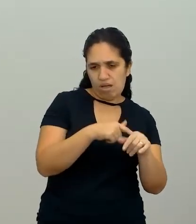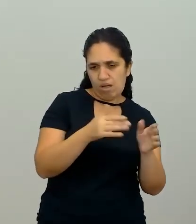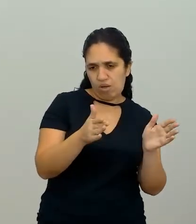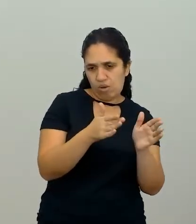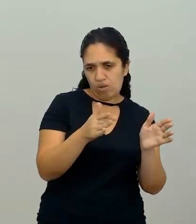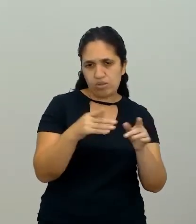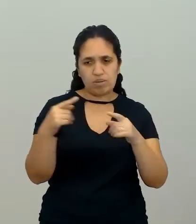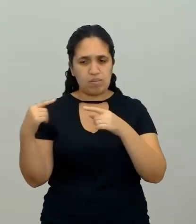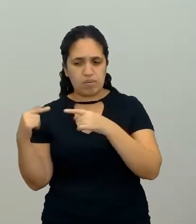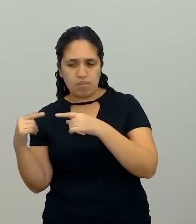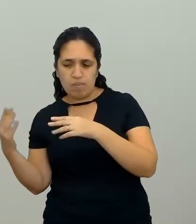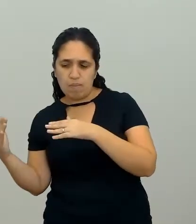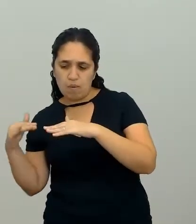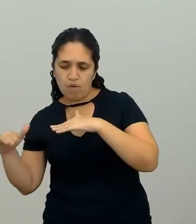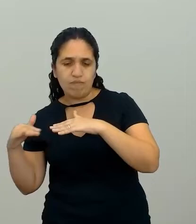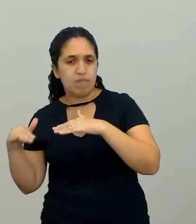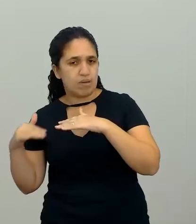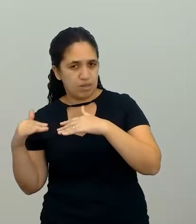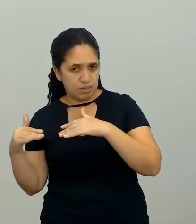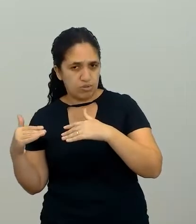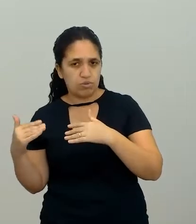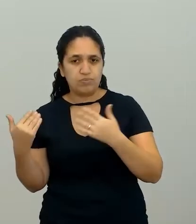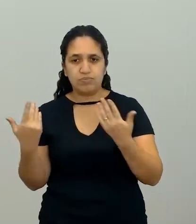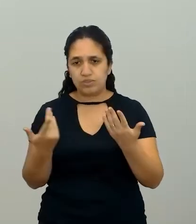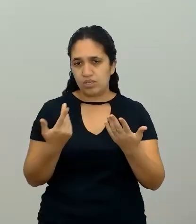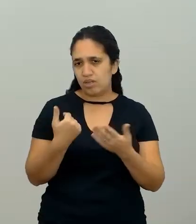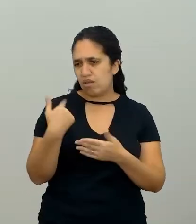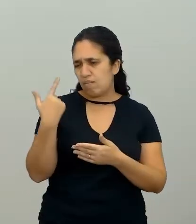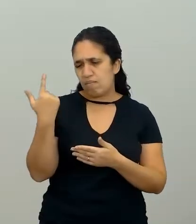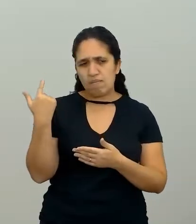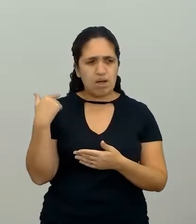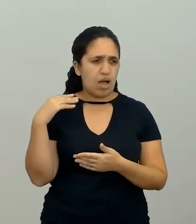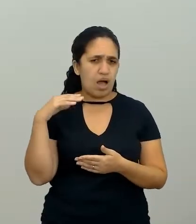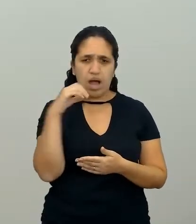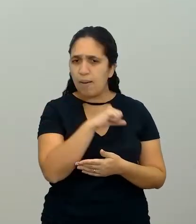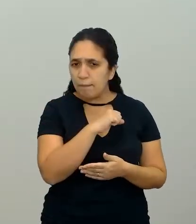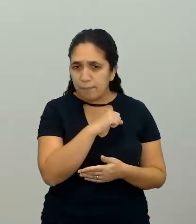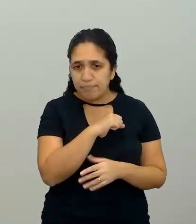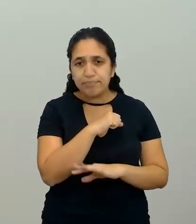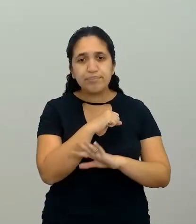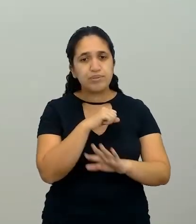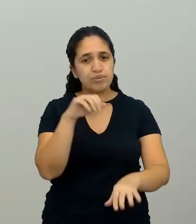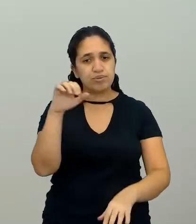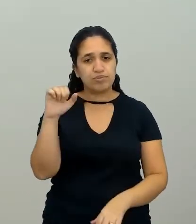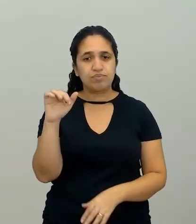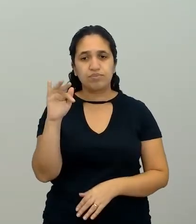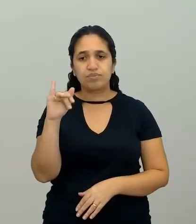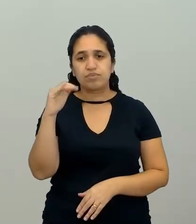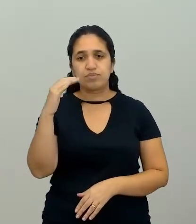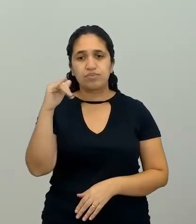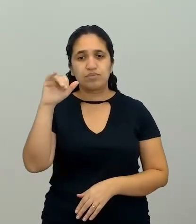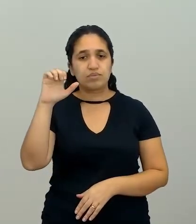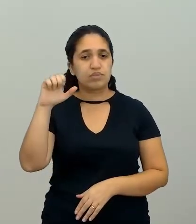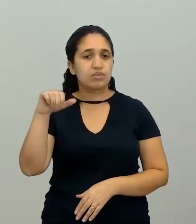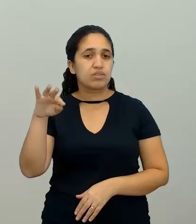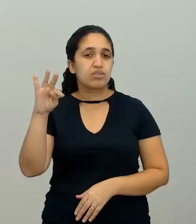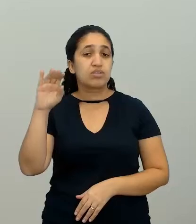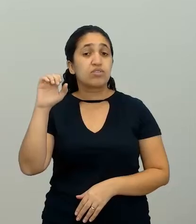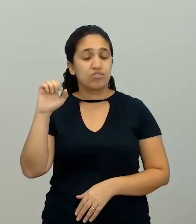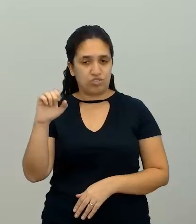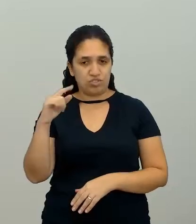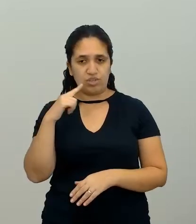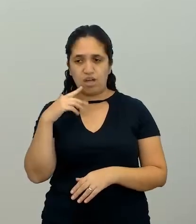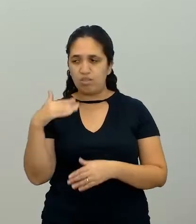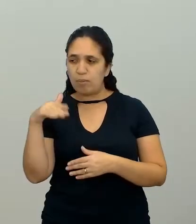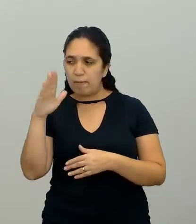o movimento, né? Ou seja, quanto menos, mais eficiente, então a ideia é de eficiência mesmo, uma ideia que tem até na física também, né?